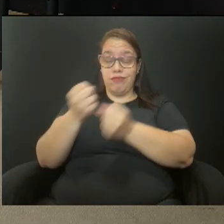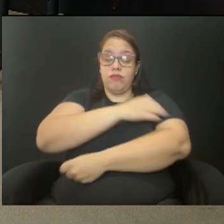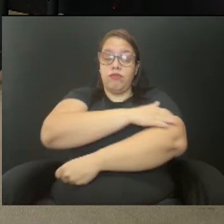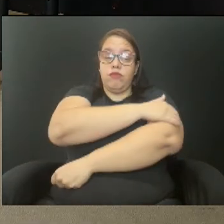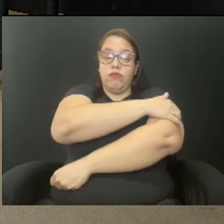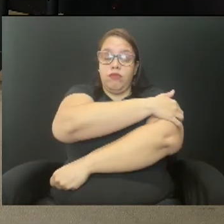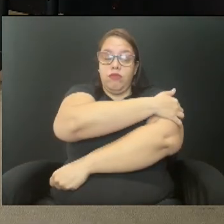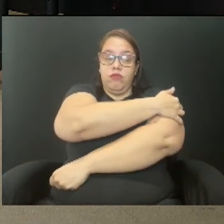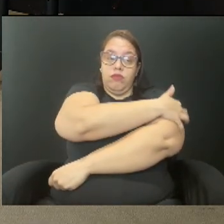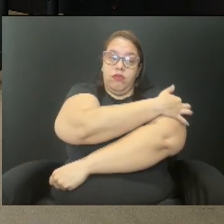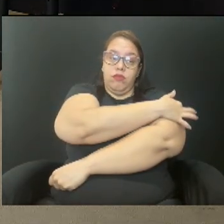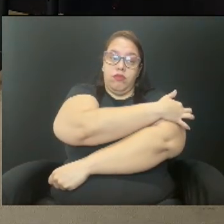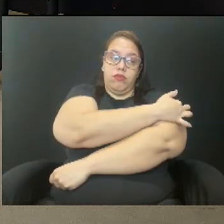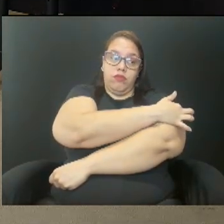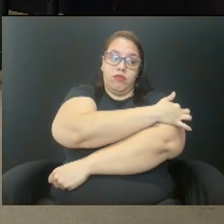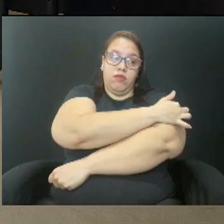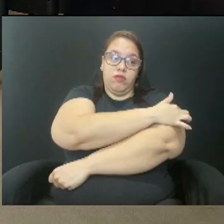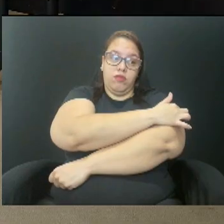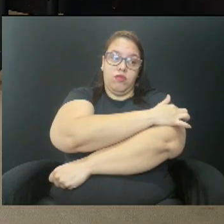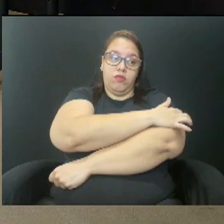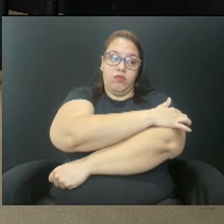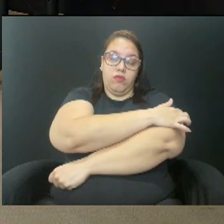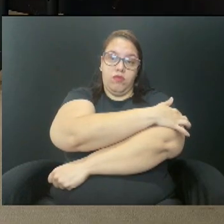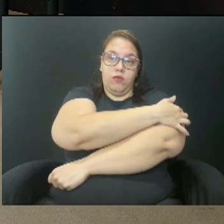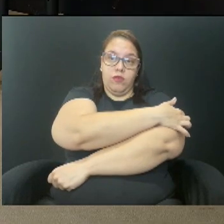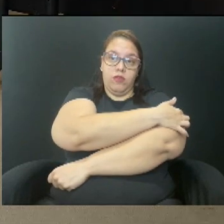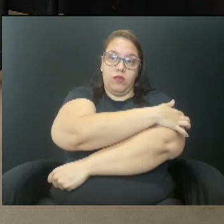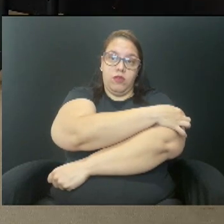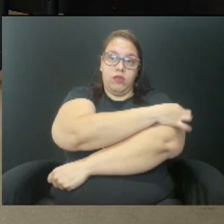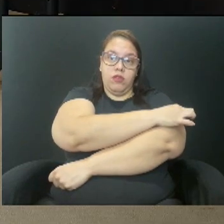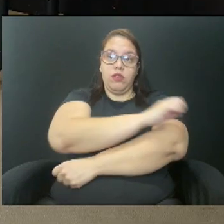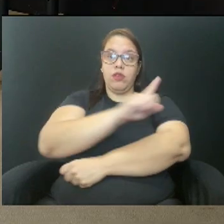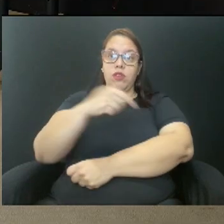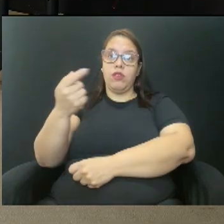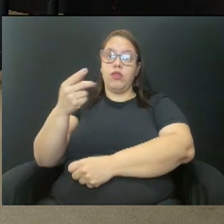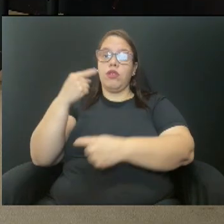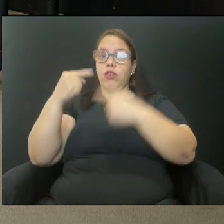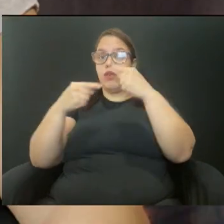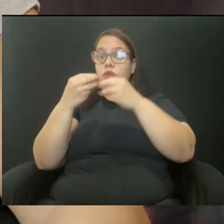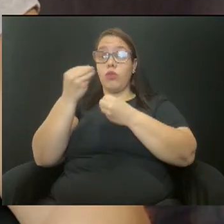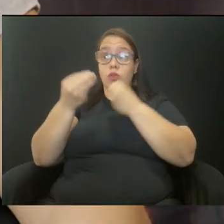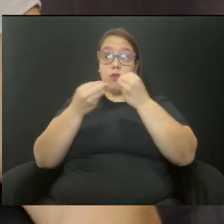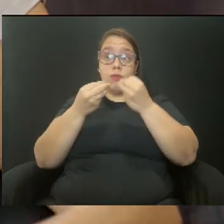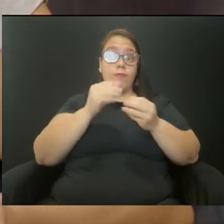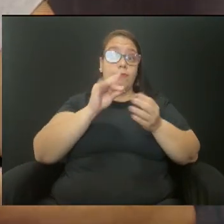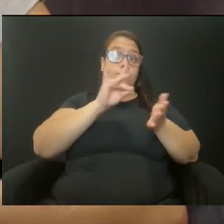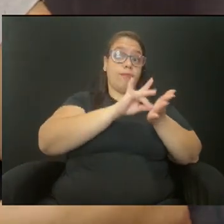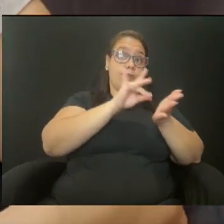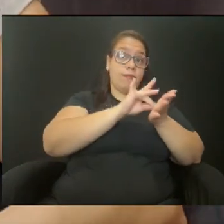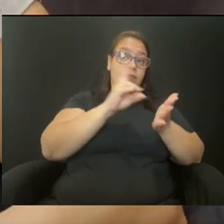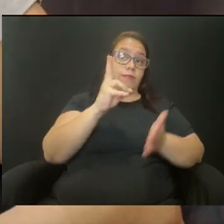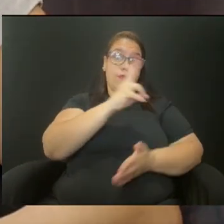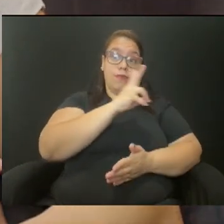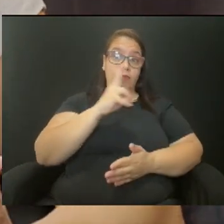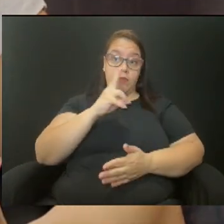hora e, olha, assina e depois você discute. Como que é isso então, Na verdade, doutora? tem dois momentos. Quando você é demitido, você vai receber